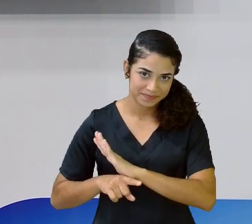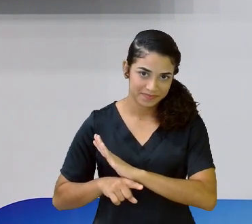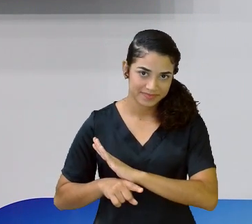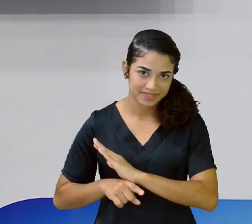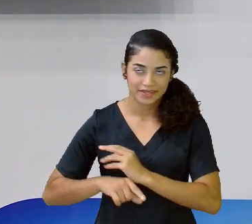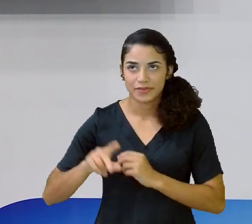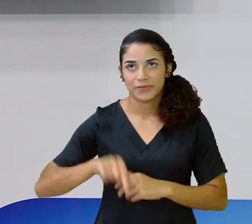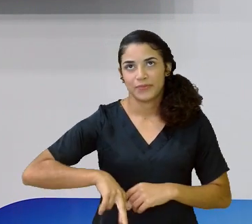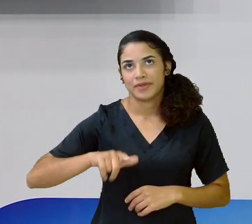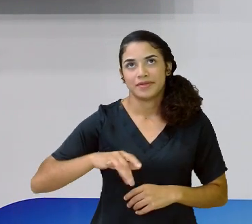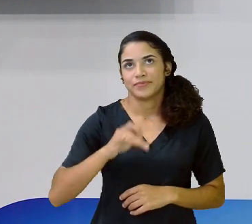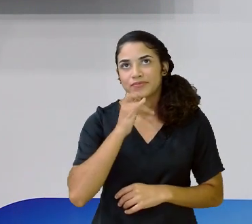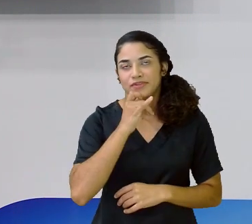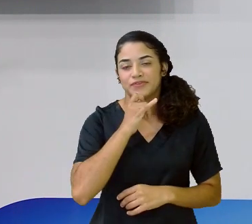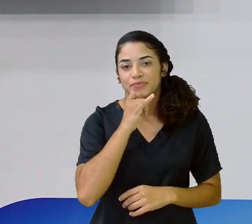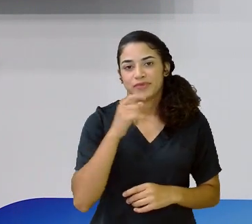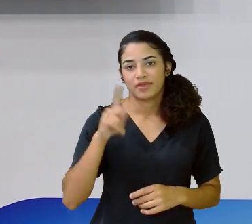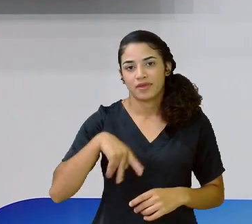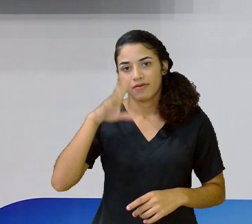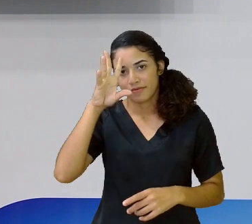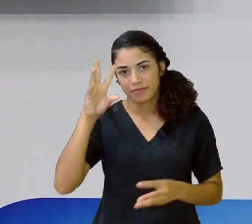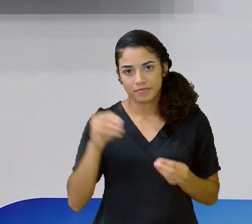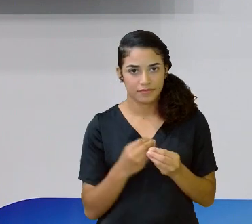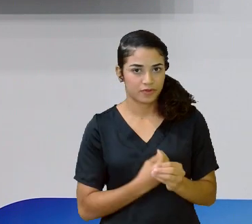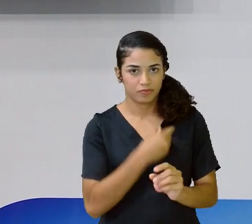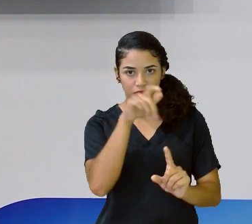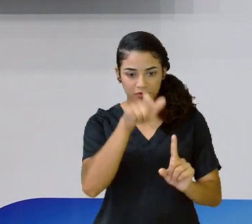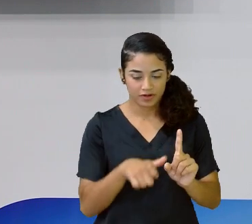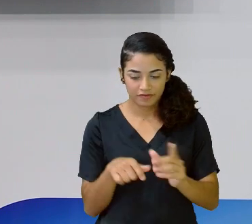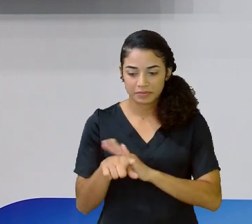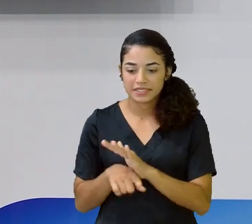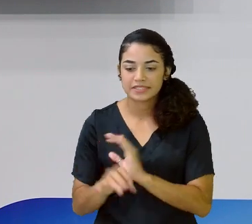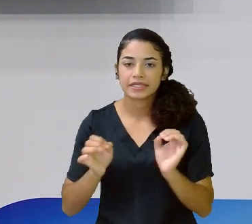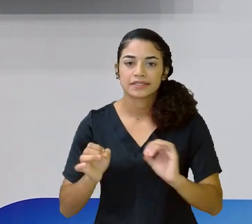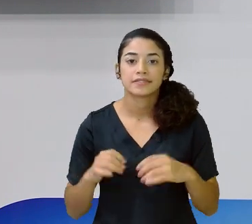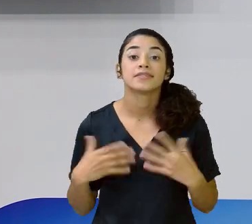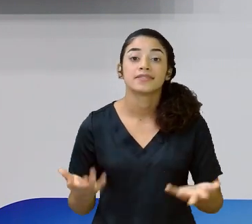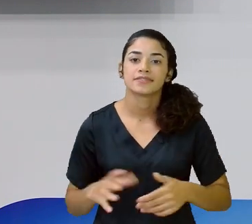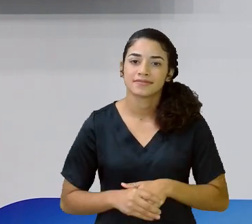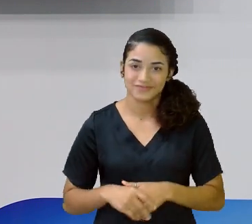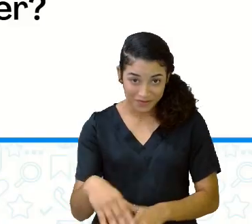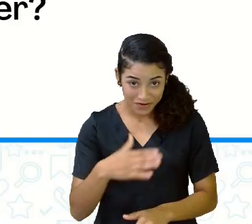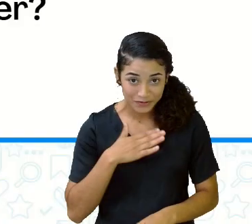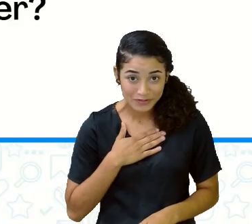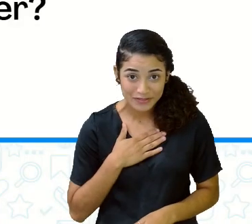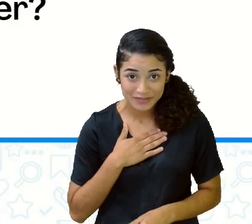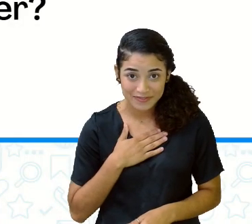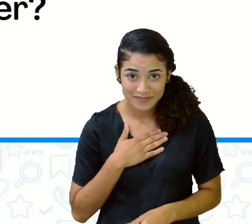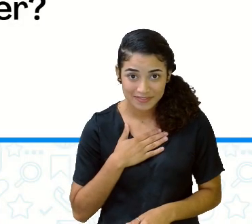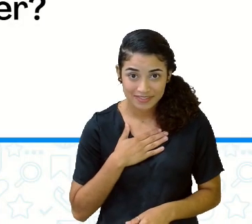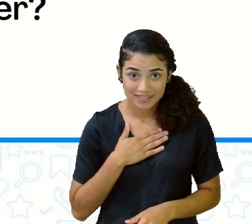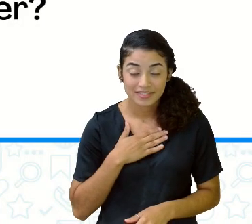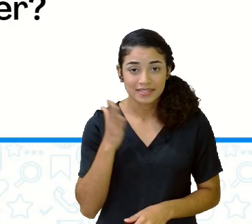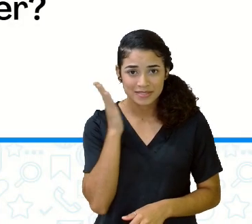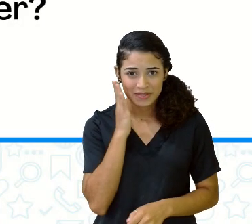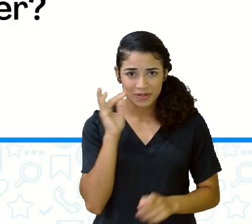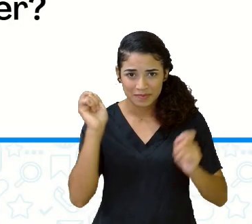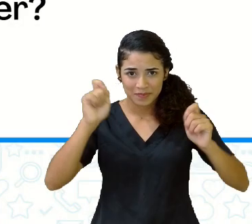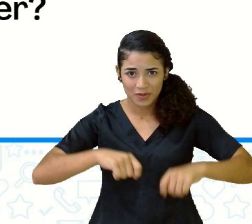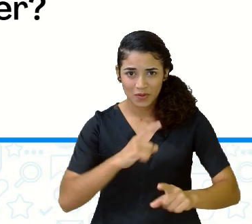tem como você fazer uma biografia sem pesquisar sobre o seu biografado. Gostou? Sabe onde é que pode achar